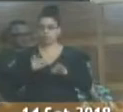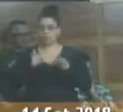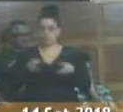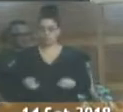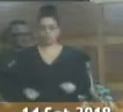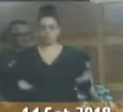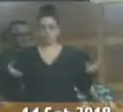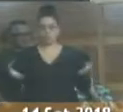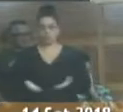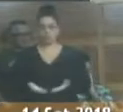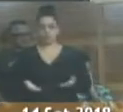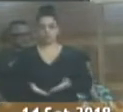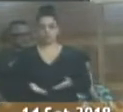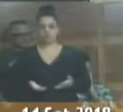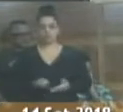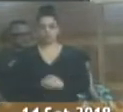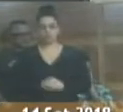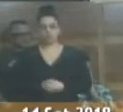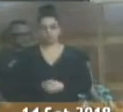Hoje,